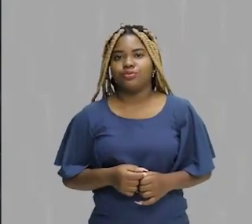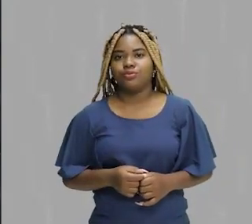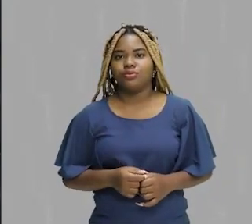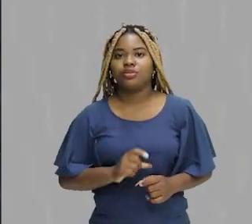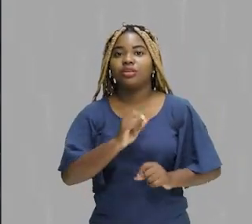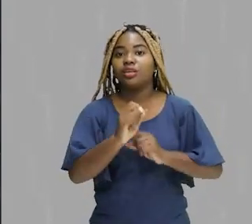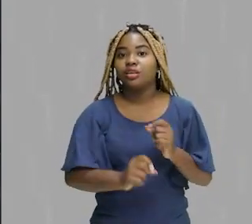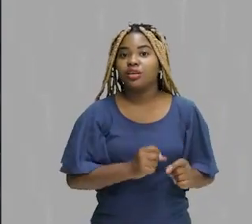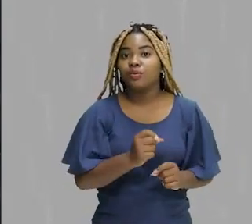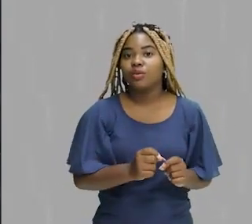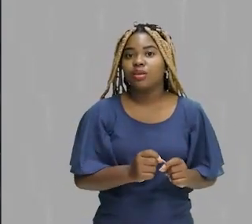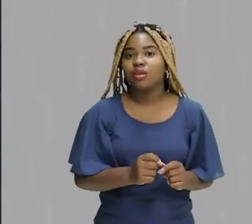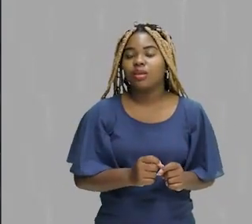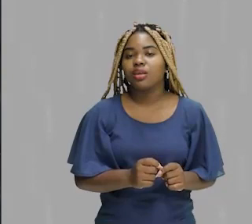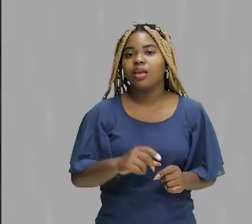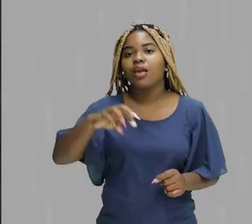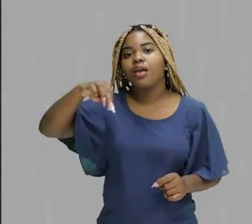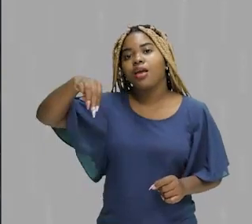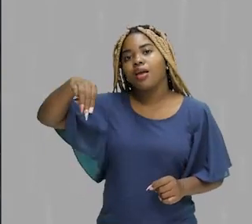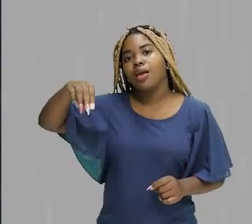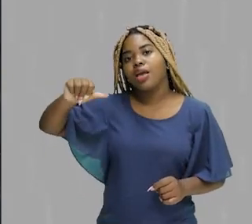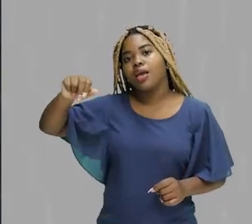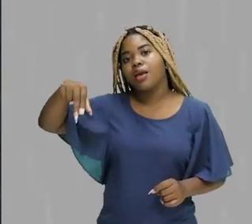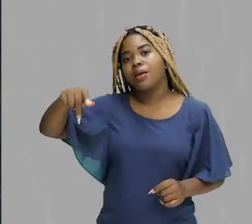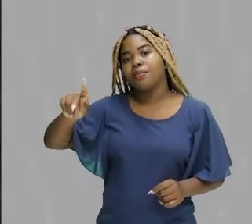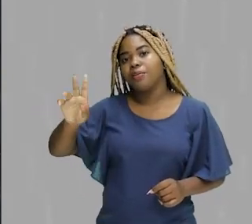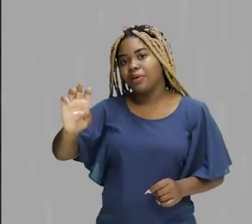gente. No mangue nós temos alta